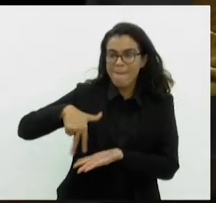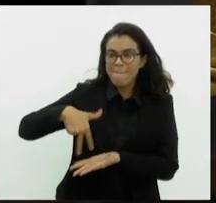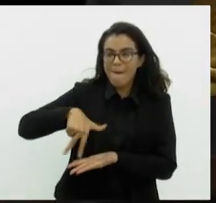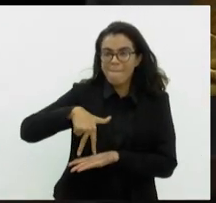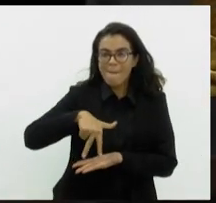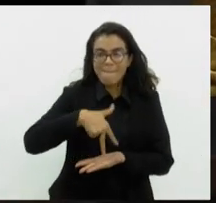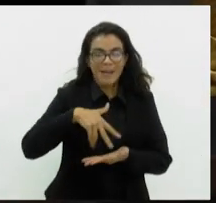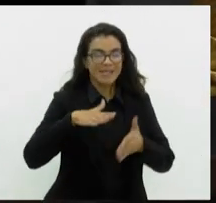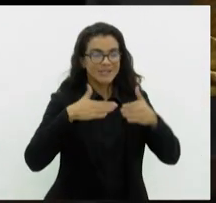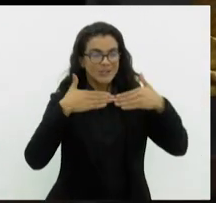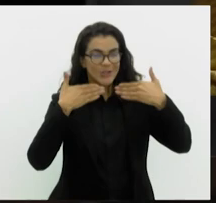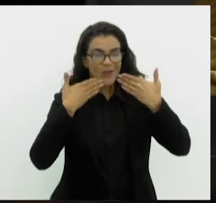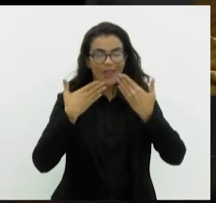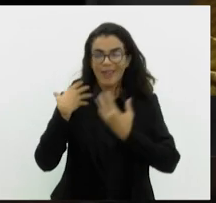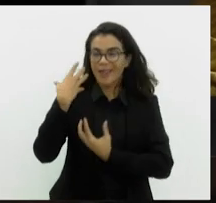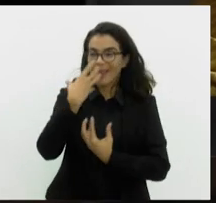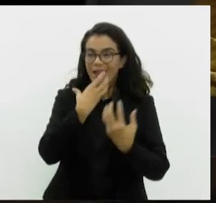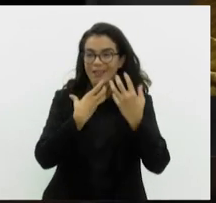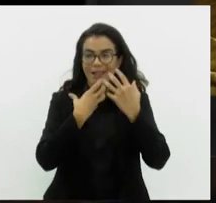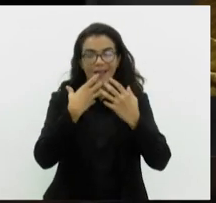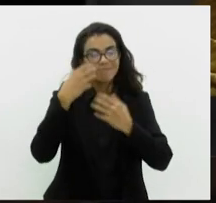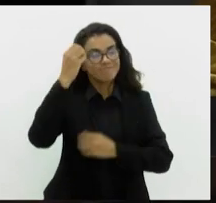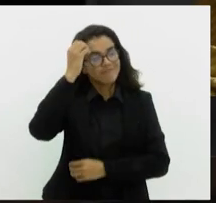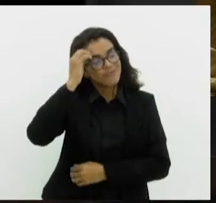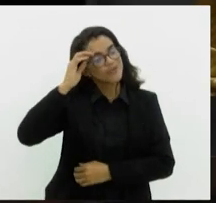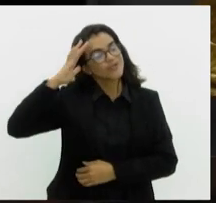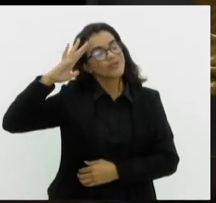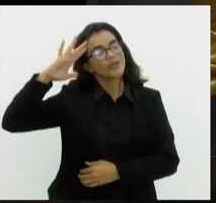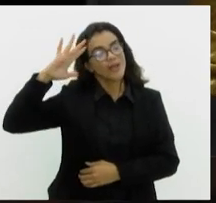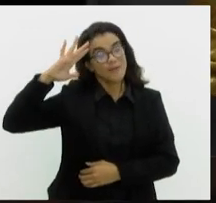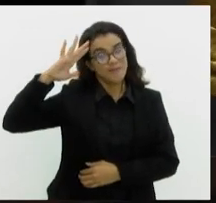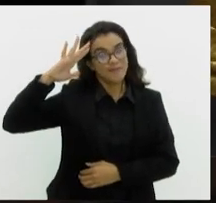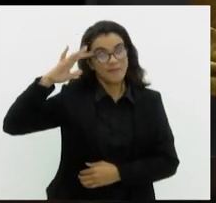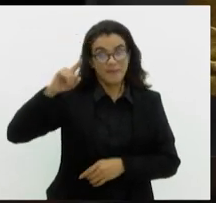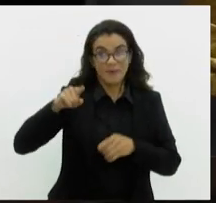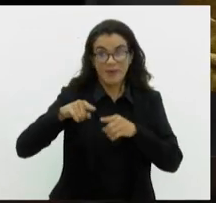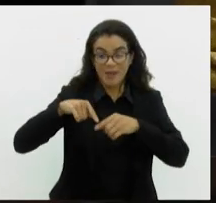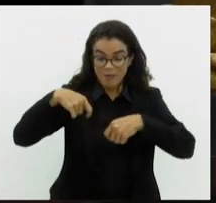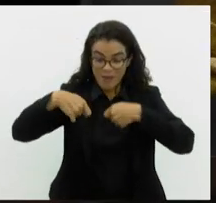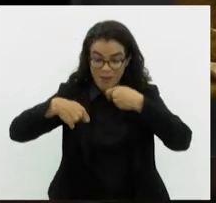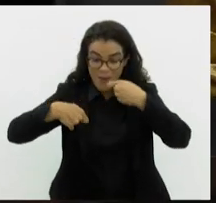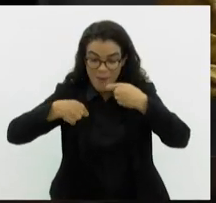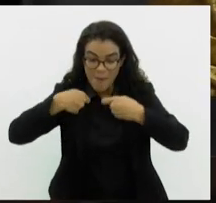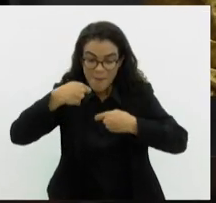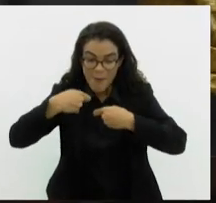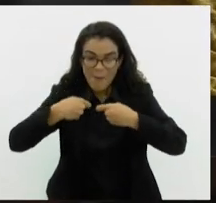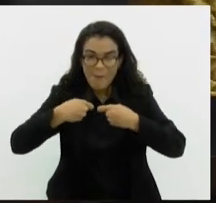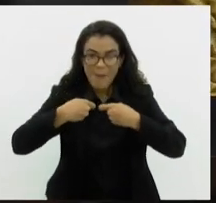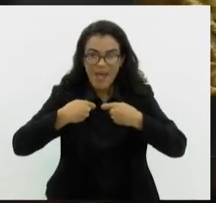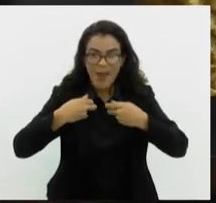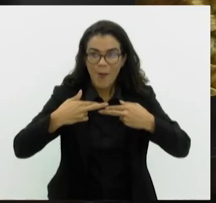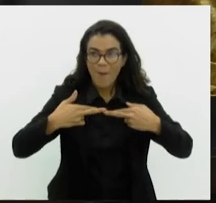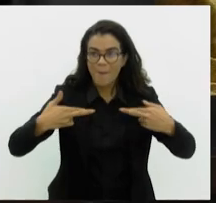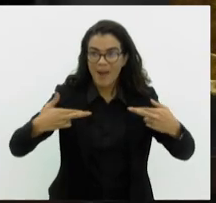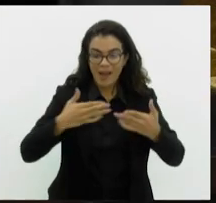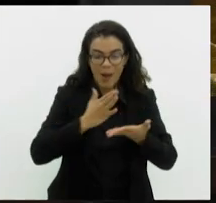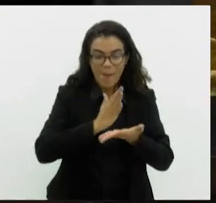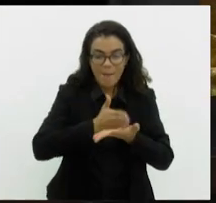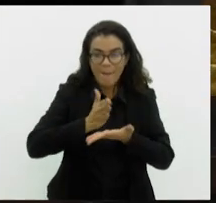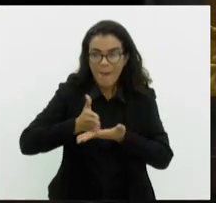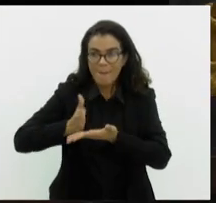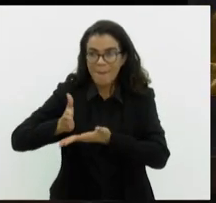sorrir, cantar, sonhar. E degustar o nhoque da sorte, lembra, Helena?